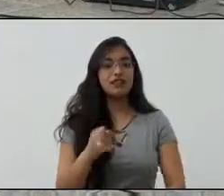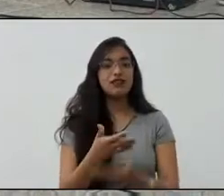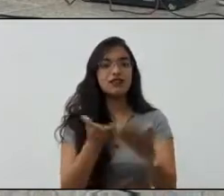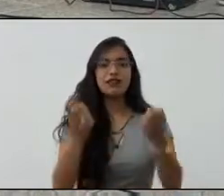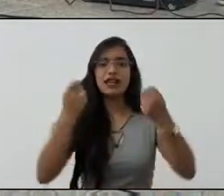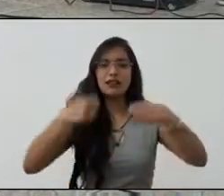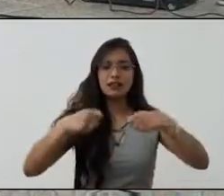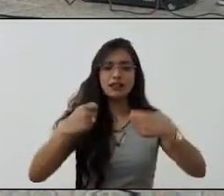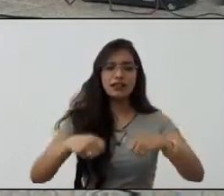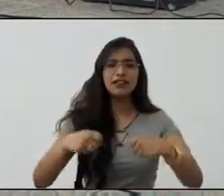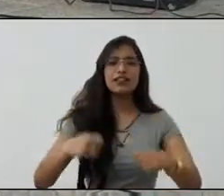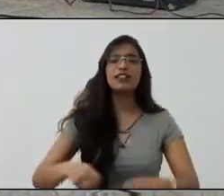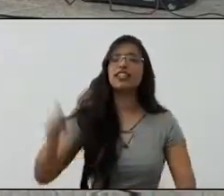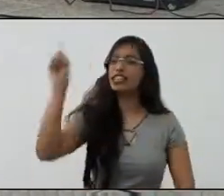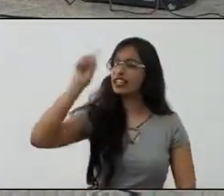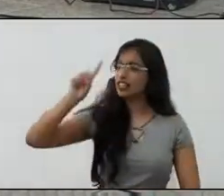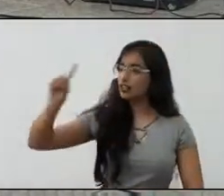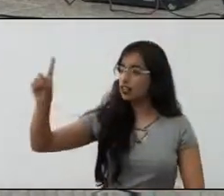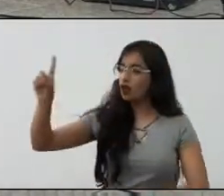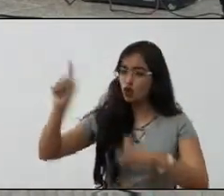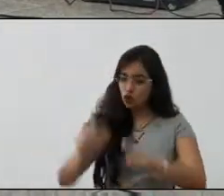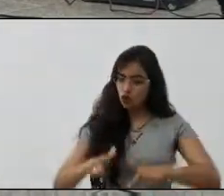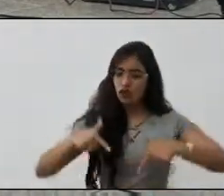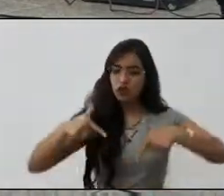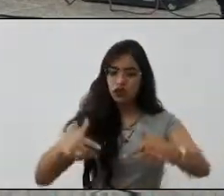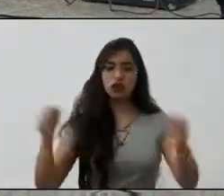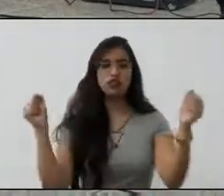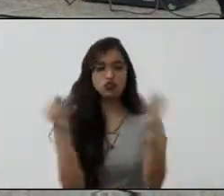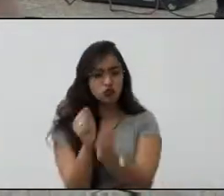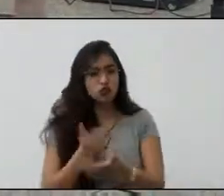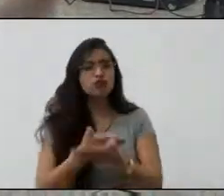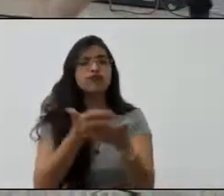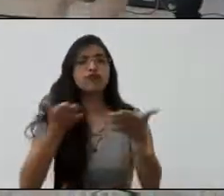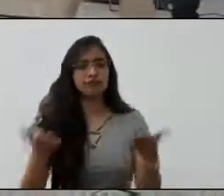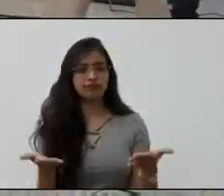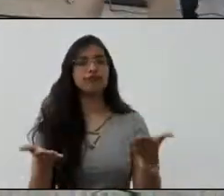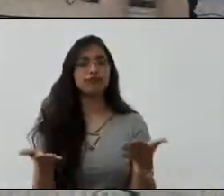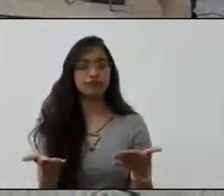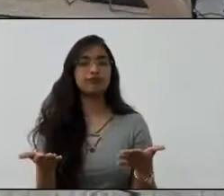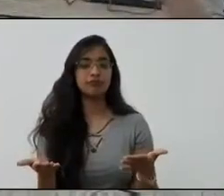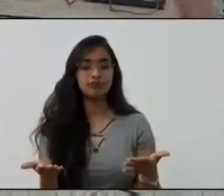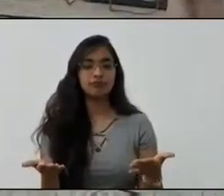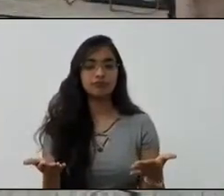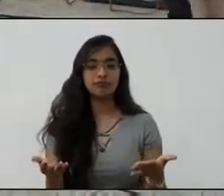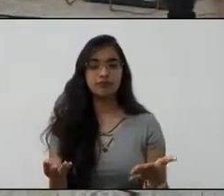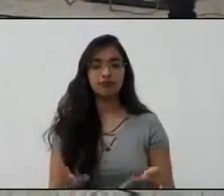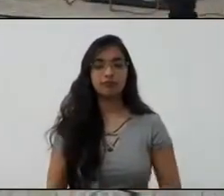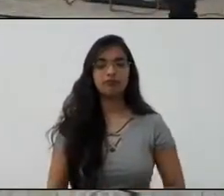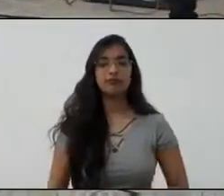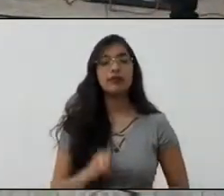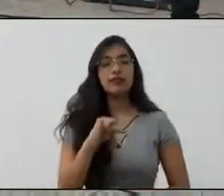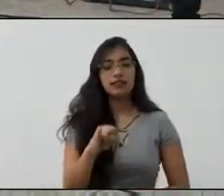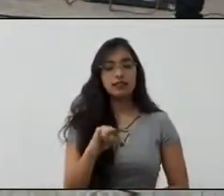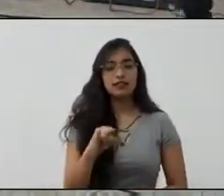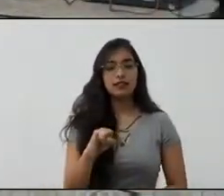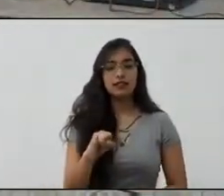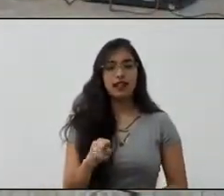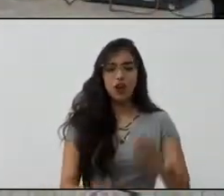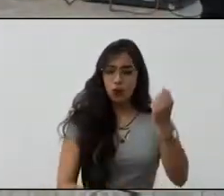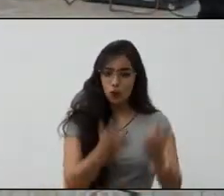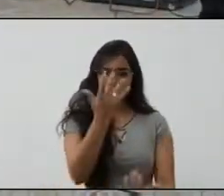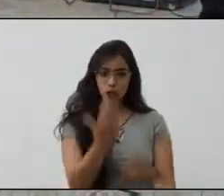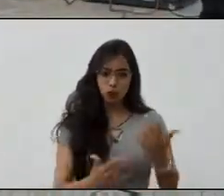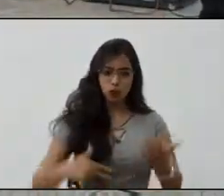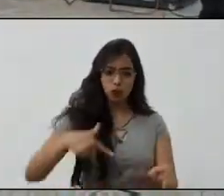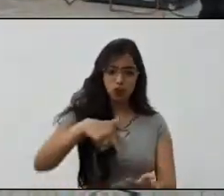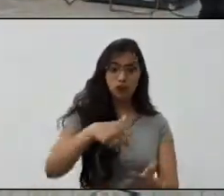entre nos espinhais com você, eu entrarei com você. E se fores lançado na fornalha,